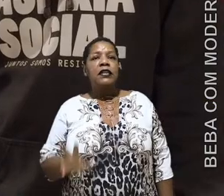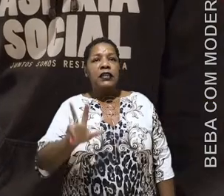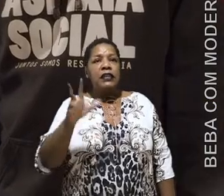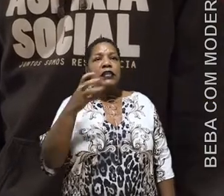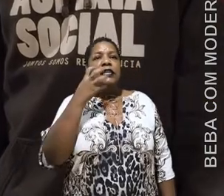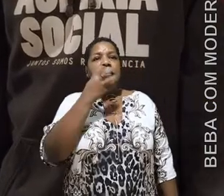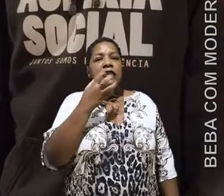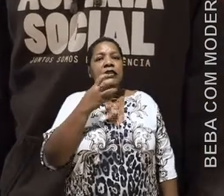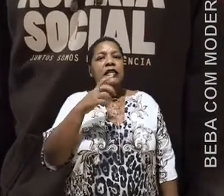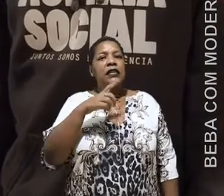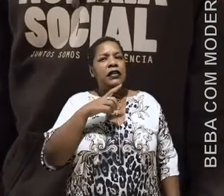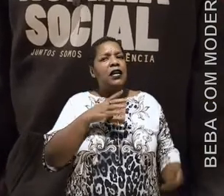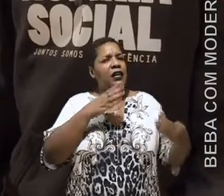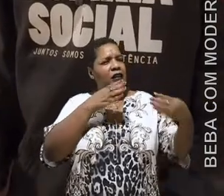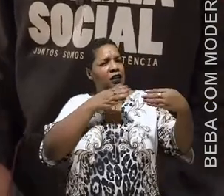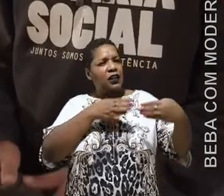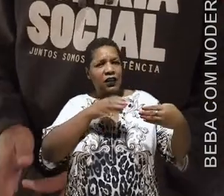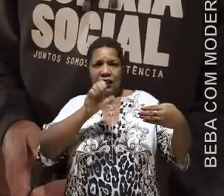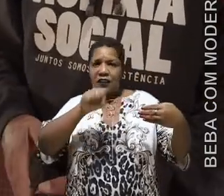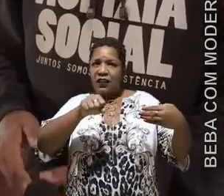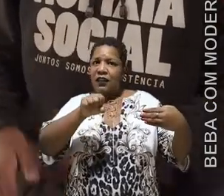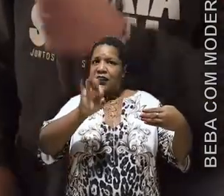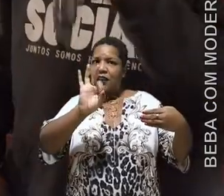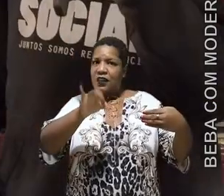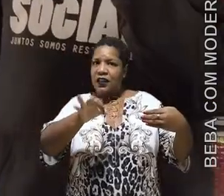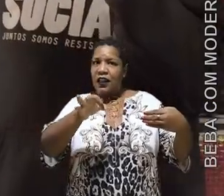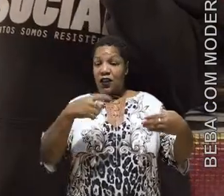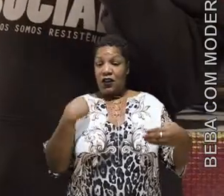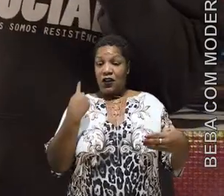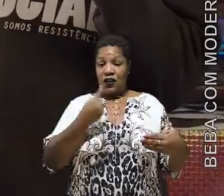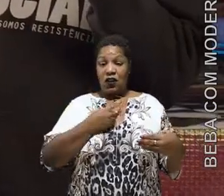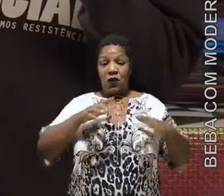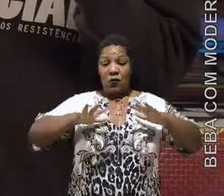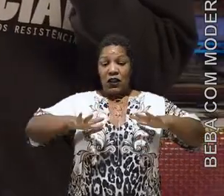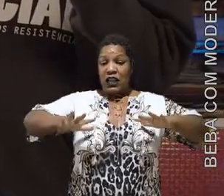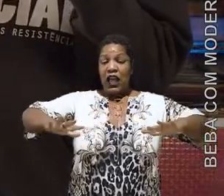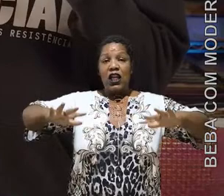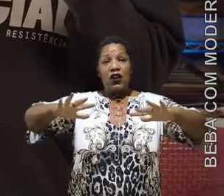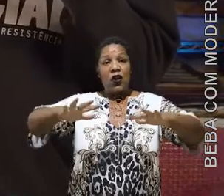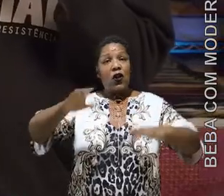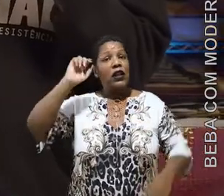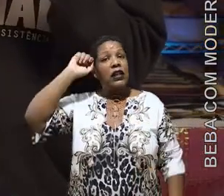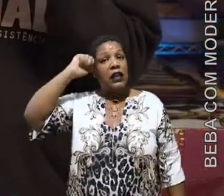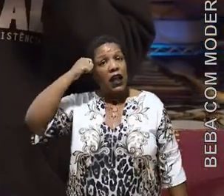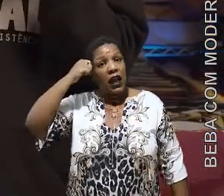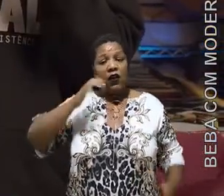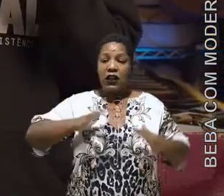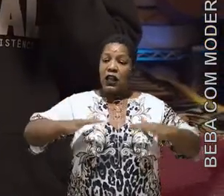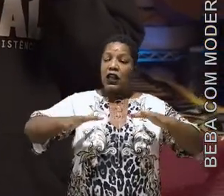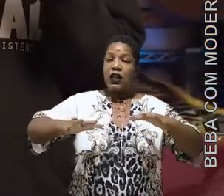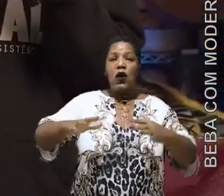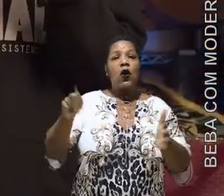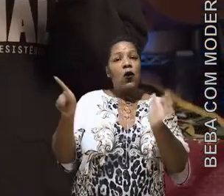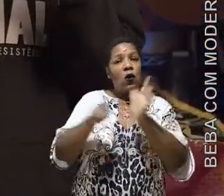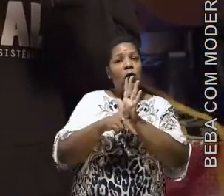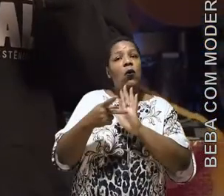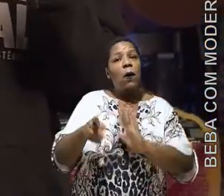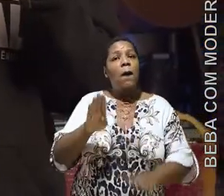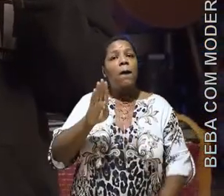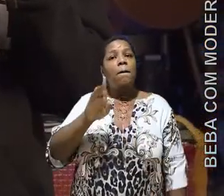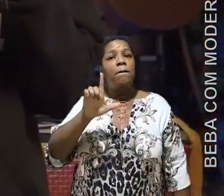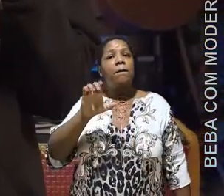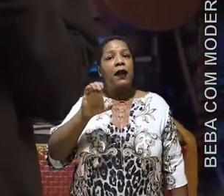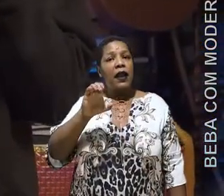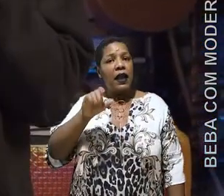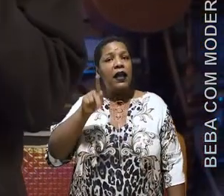perguntar qual a importância de festivais como favela Sounds então favela só assim como outros festivais eles virar são exatamente